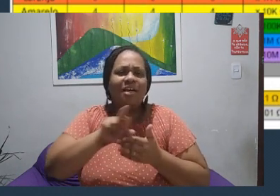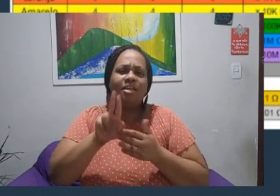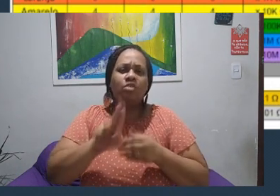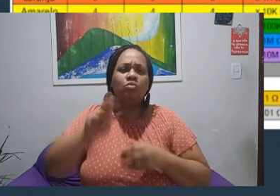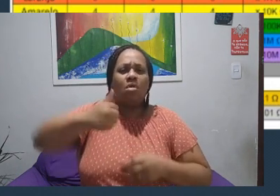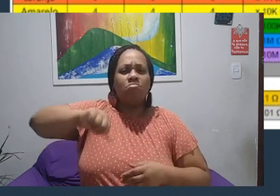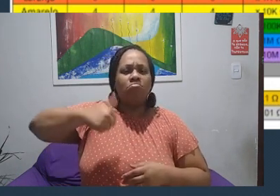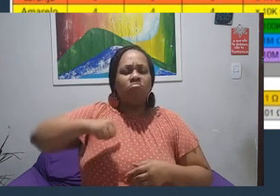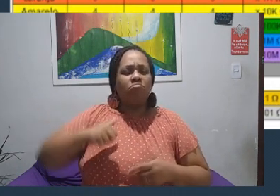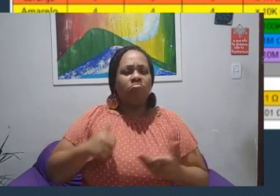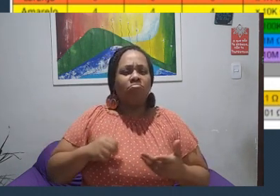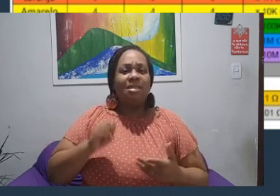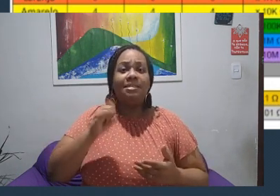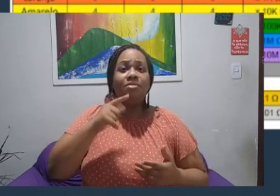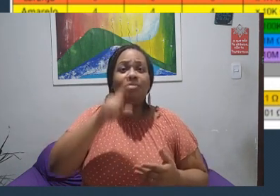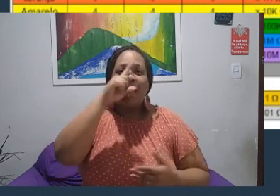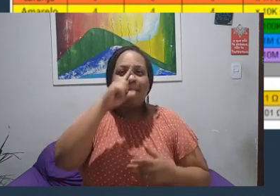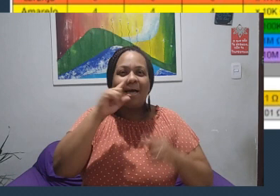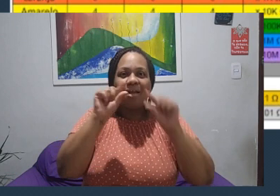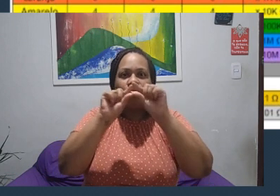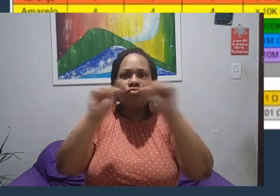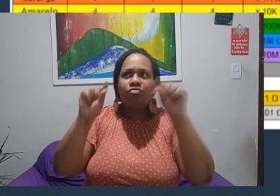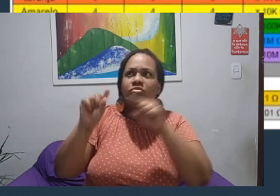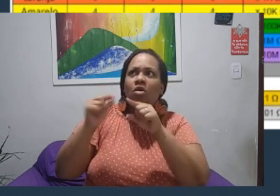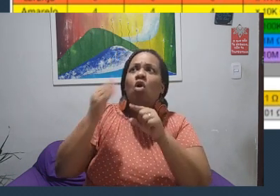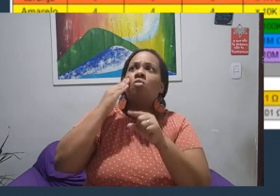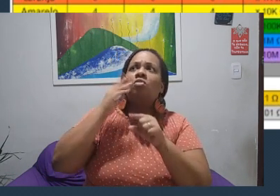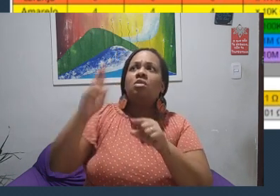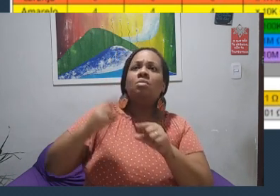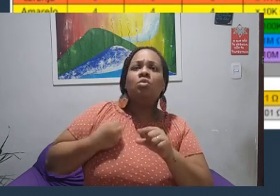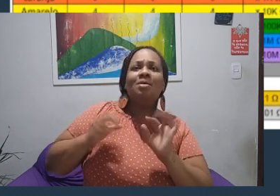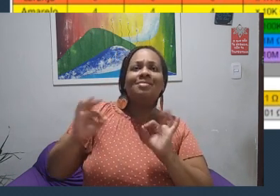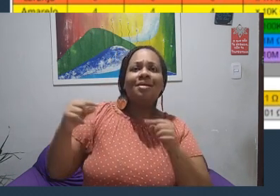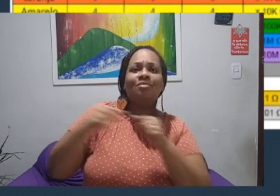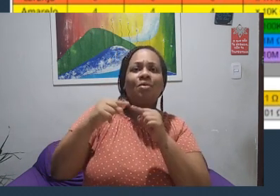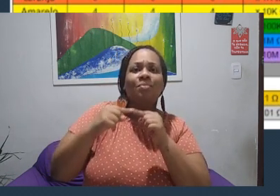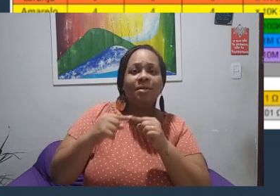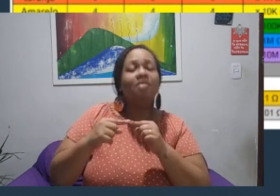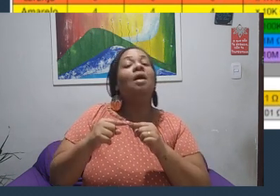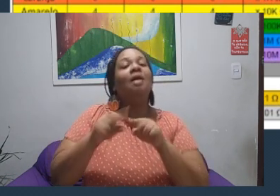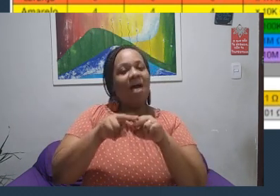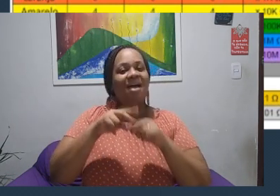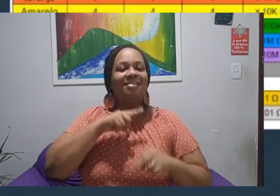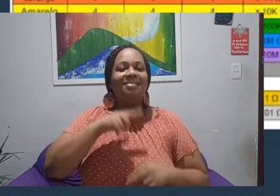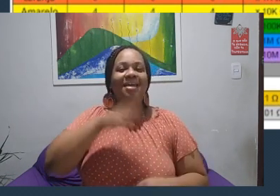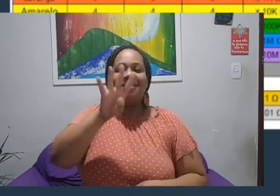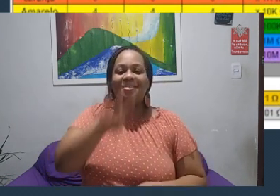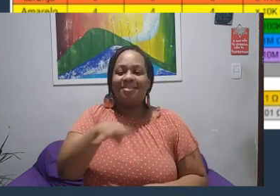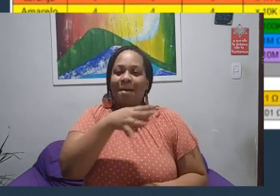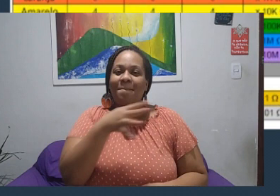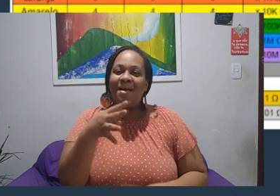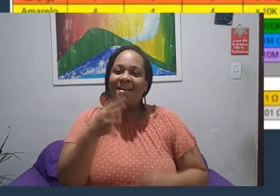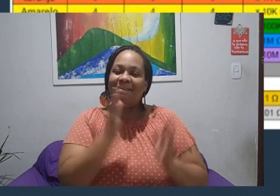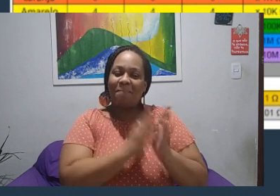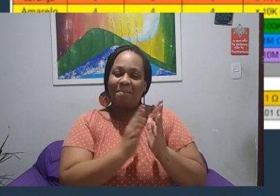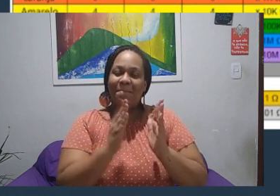multímetro. Mas, e se você não tiver um multímetro? Como é que você vai saber o valor daquele resistor? Por isso a gente tem a tabela de